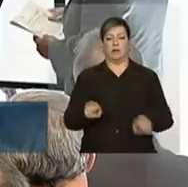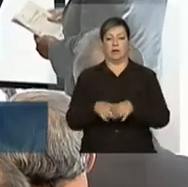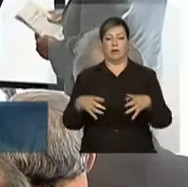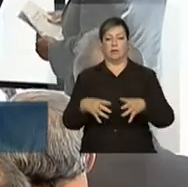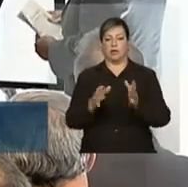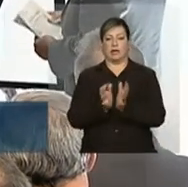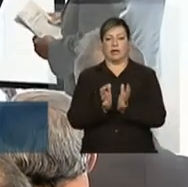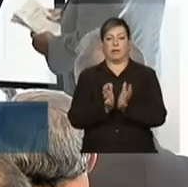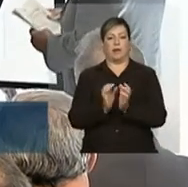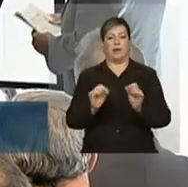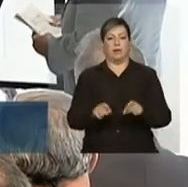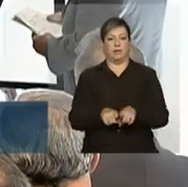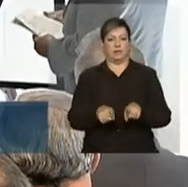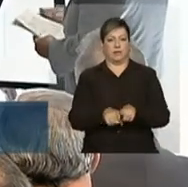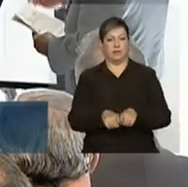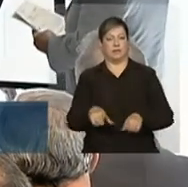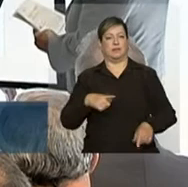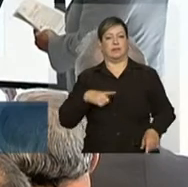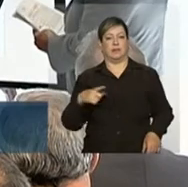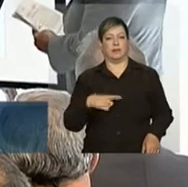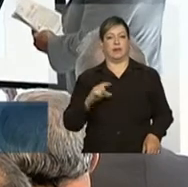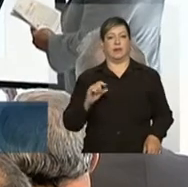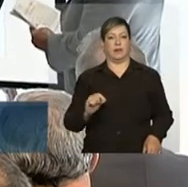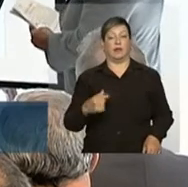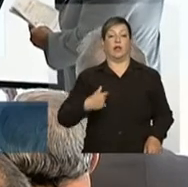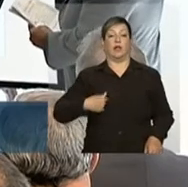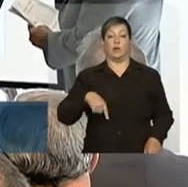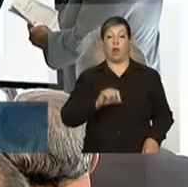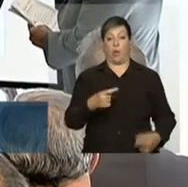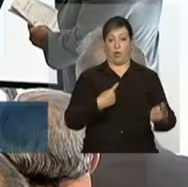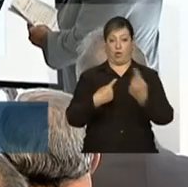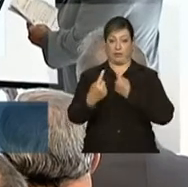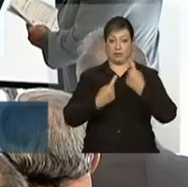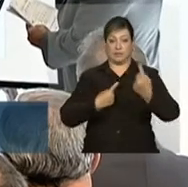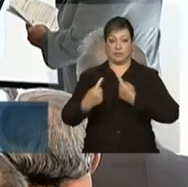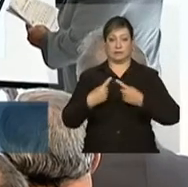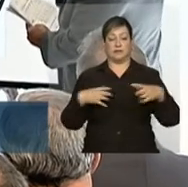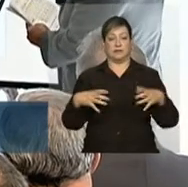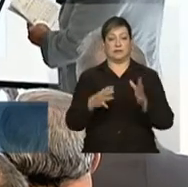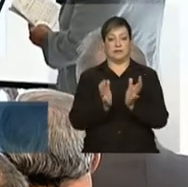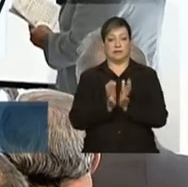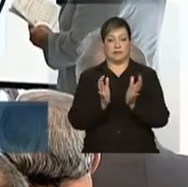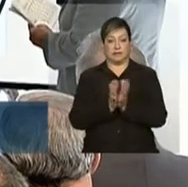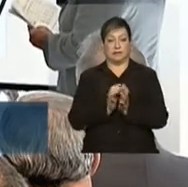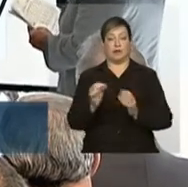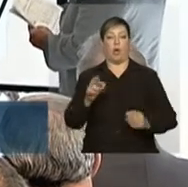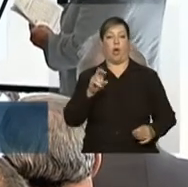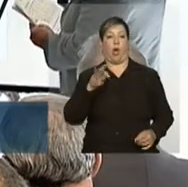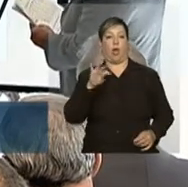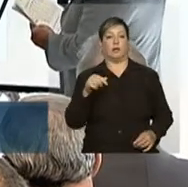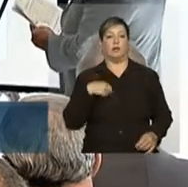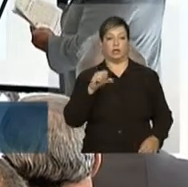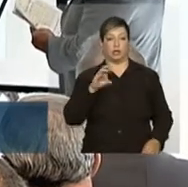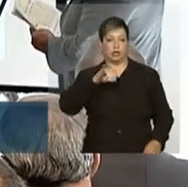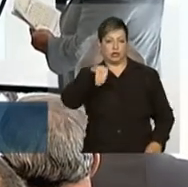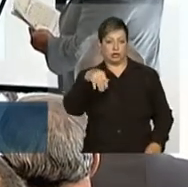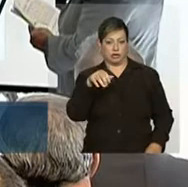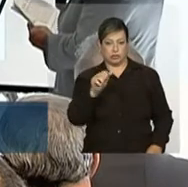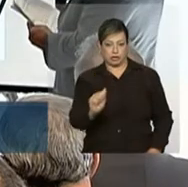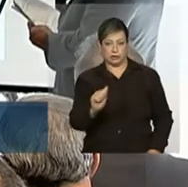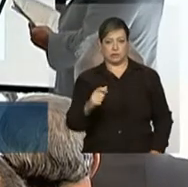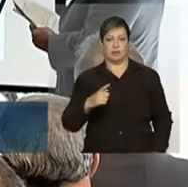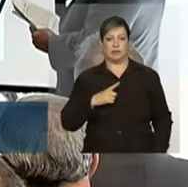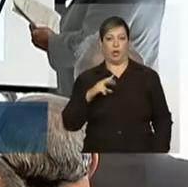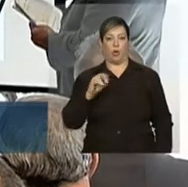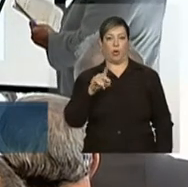rodovia, presidente, para ser duplicada, é exatamente procurando seguir a rota da soja de Rondonópolis, onde